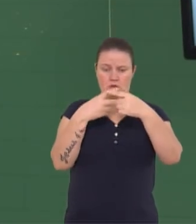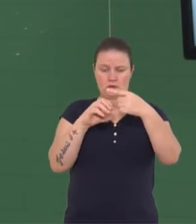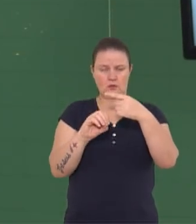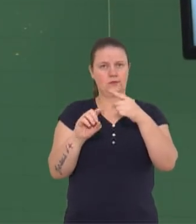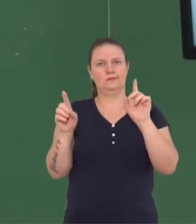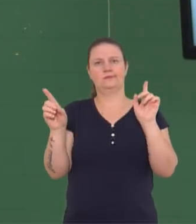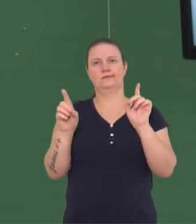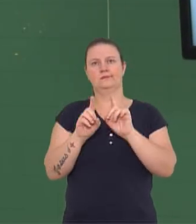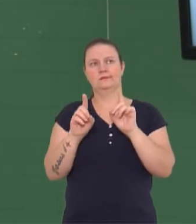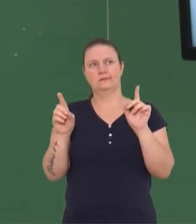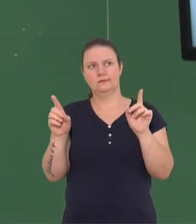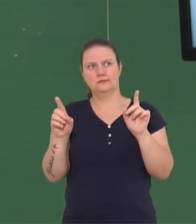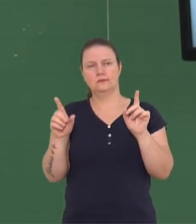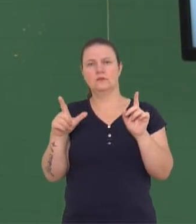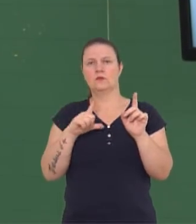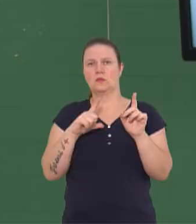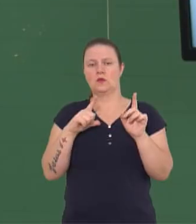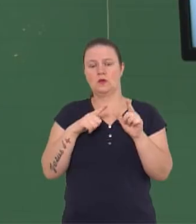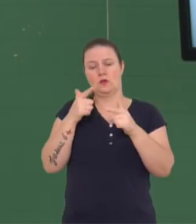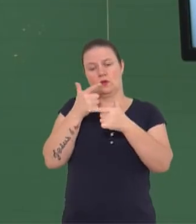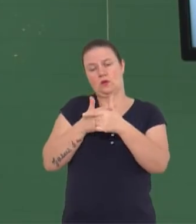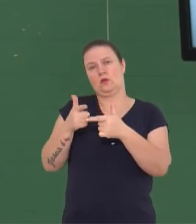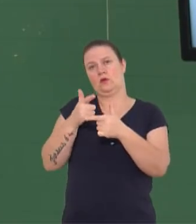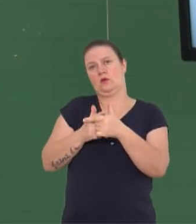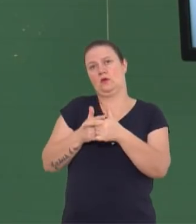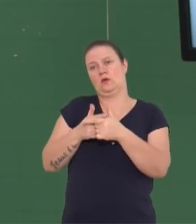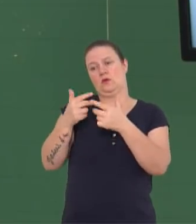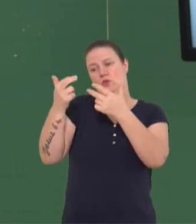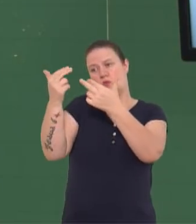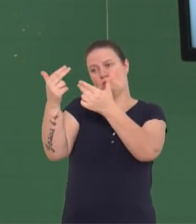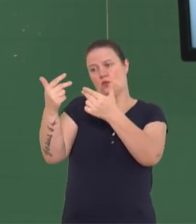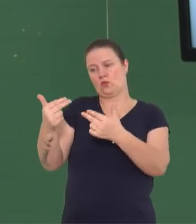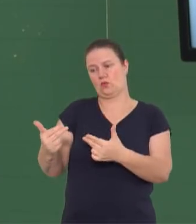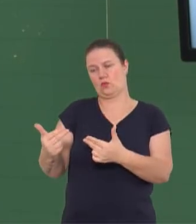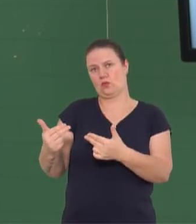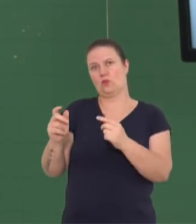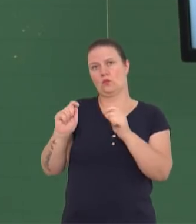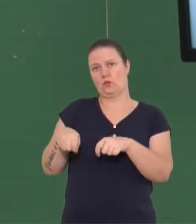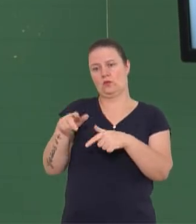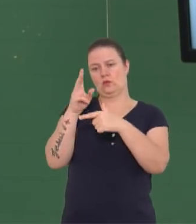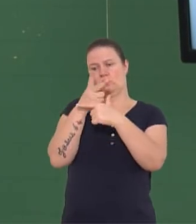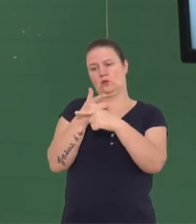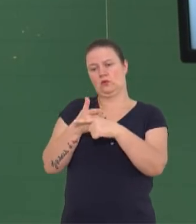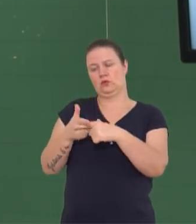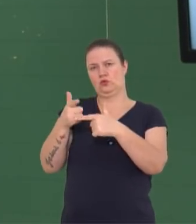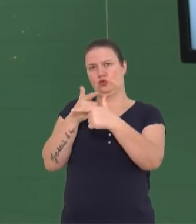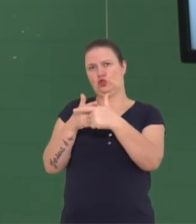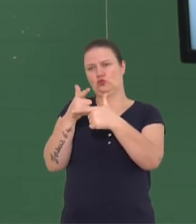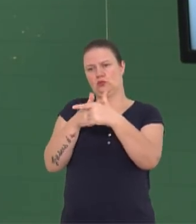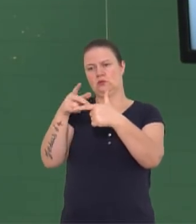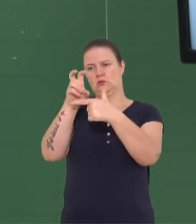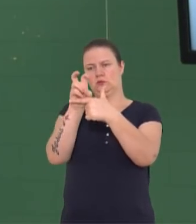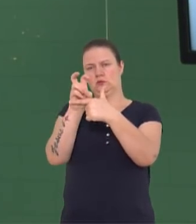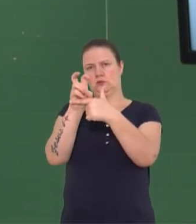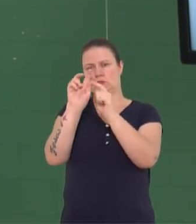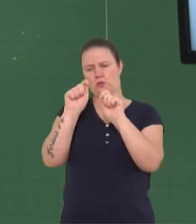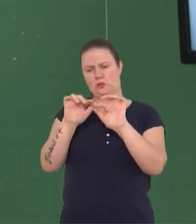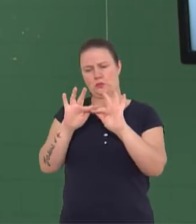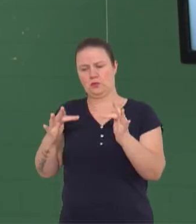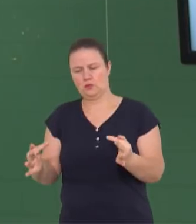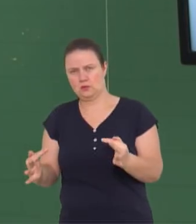5/20 tem um divisor comum que é o 5. Então, consigo escrever de uma maneira mais simplificada